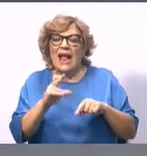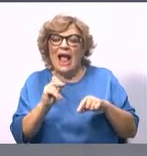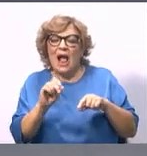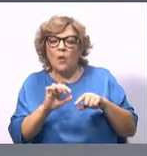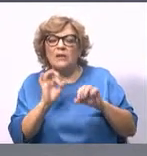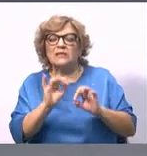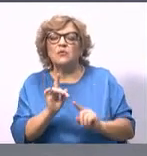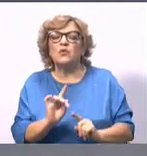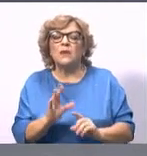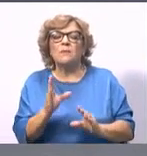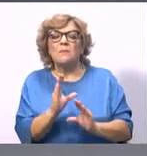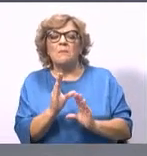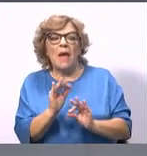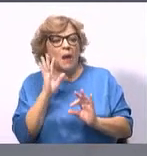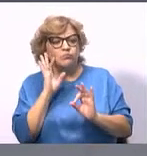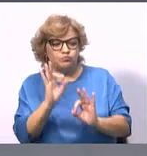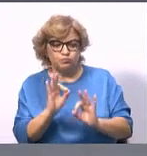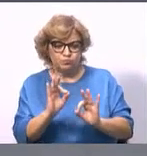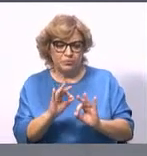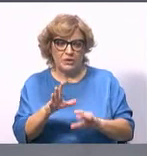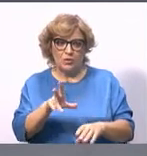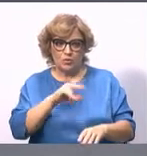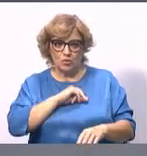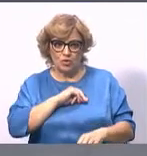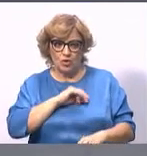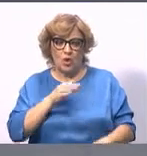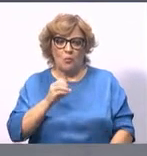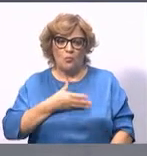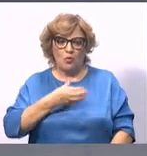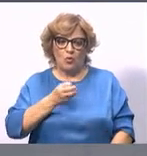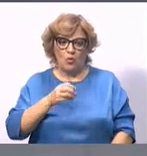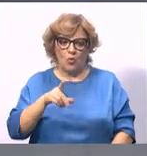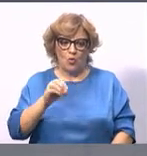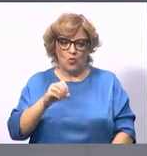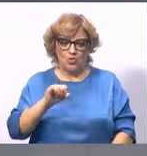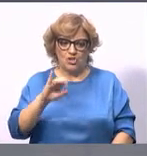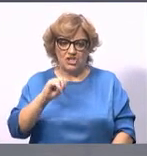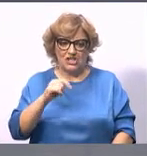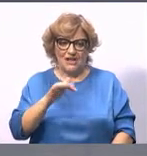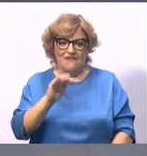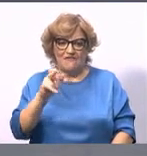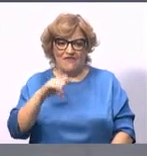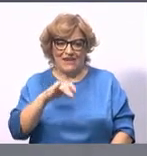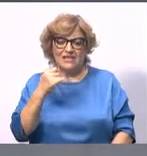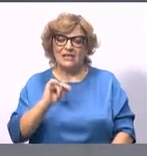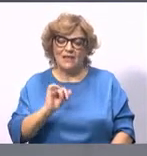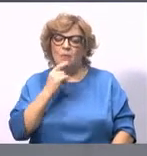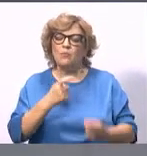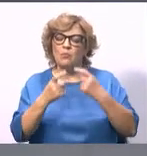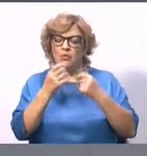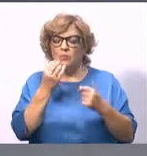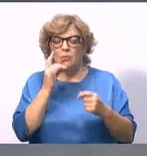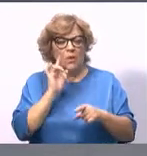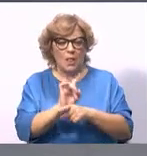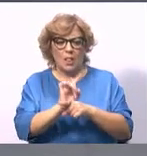é o tratamento mais indicado. Vai estar connosco o podologista Francisco Freitas e vai poder colocar as suas questões sobre este problema